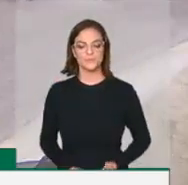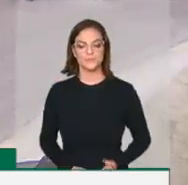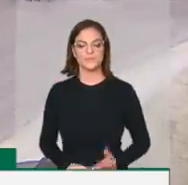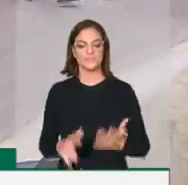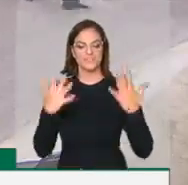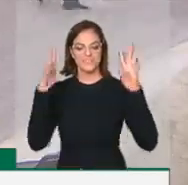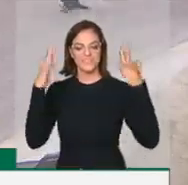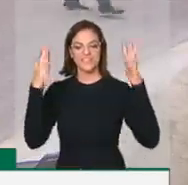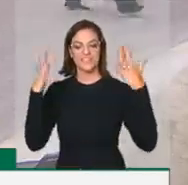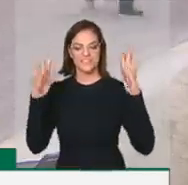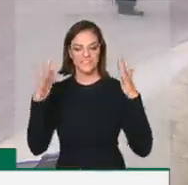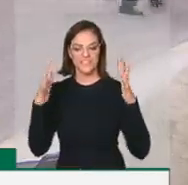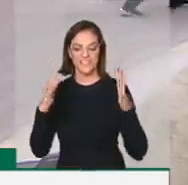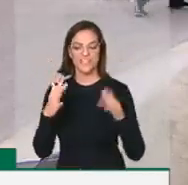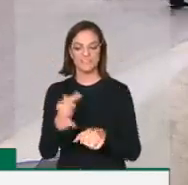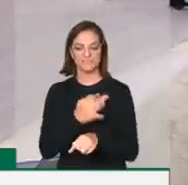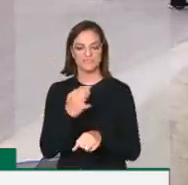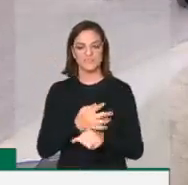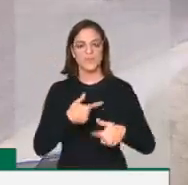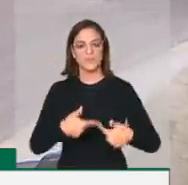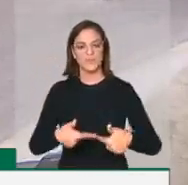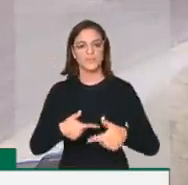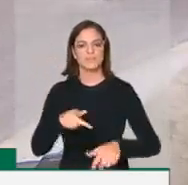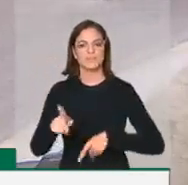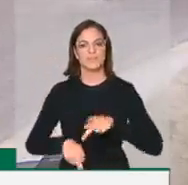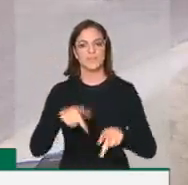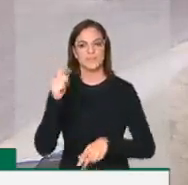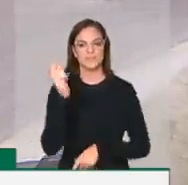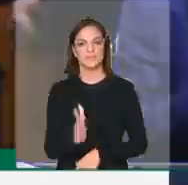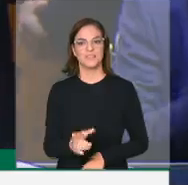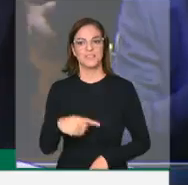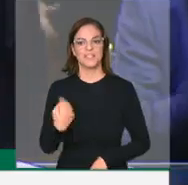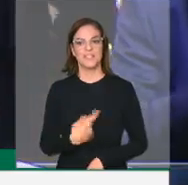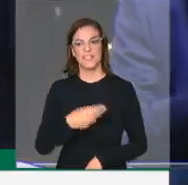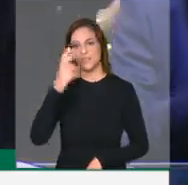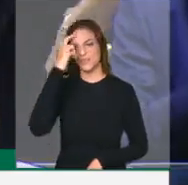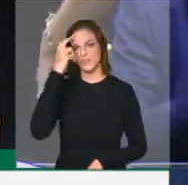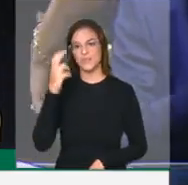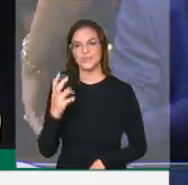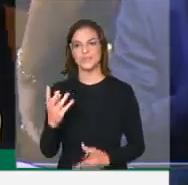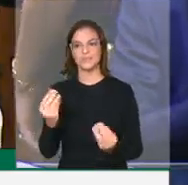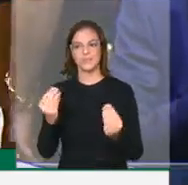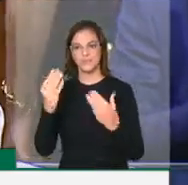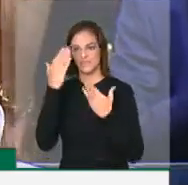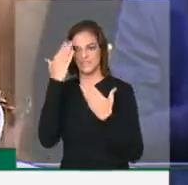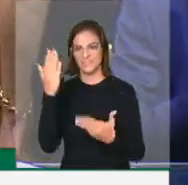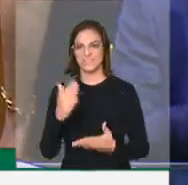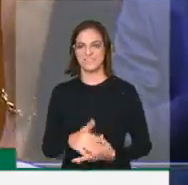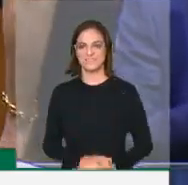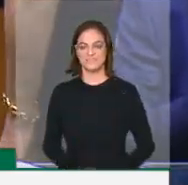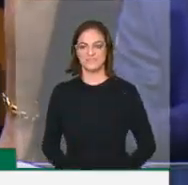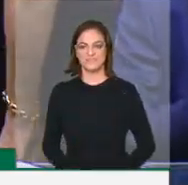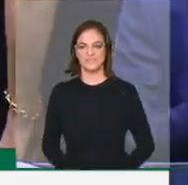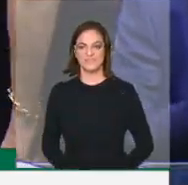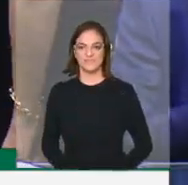Um viva pela resistência do povo brasileiro, pela nossa cultura. Muito obrigada.